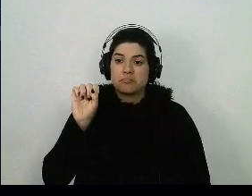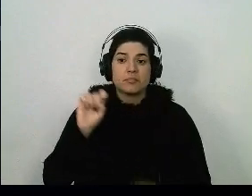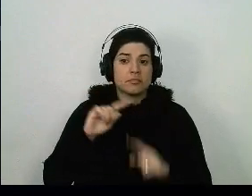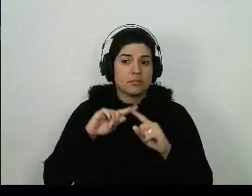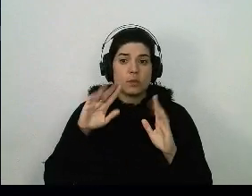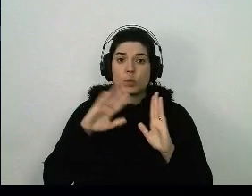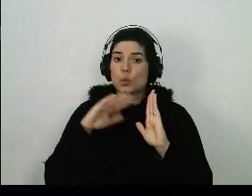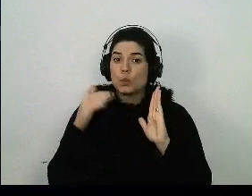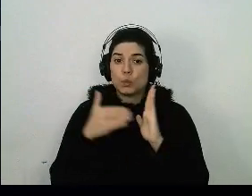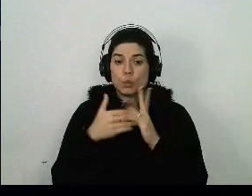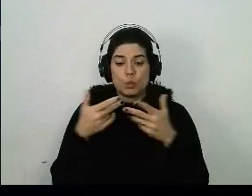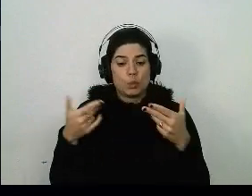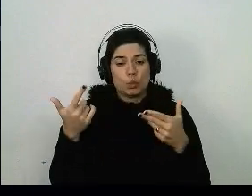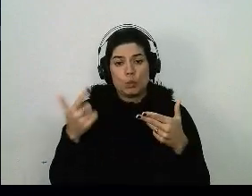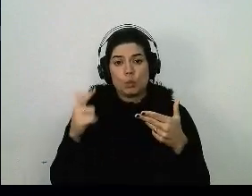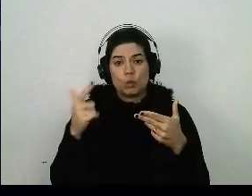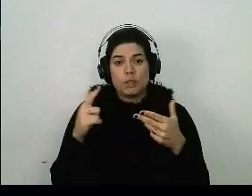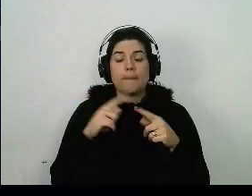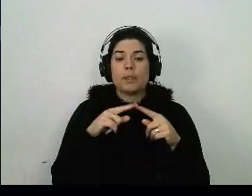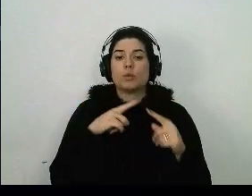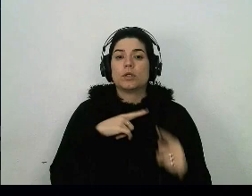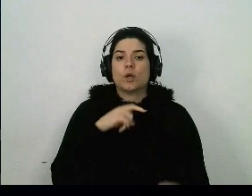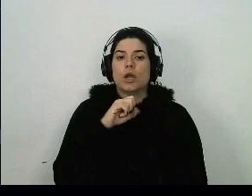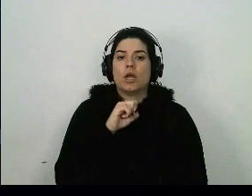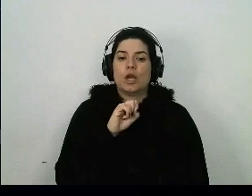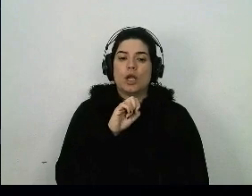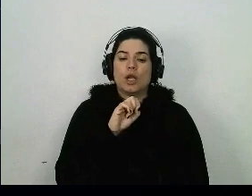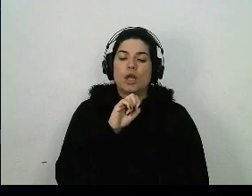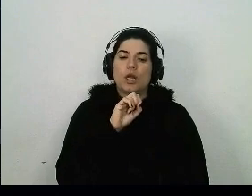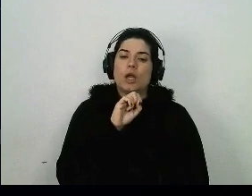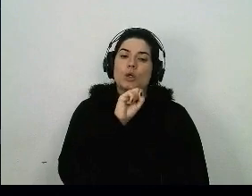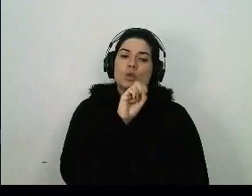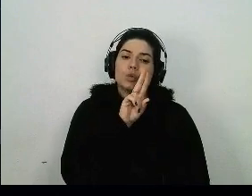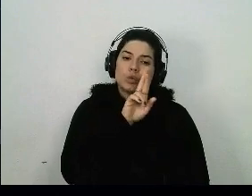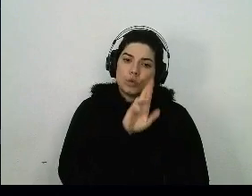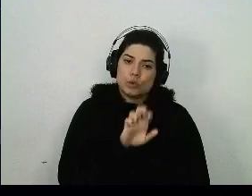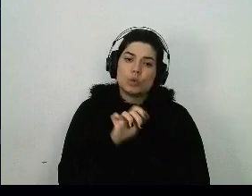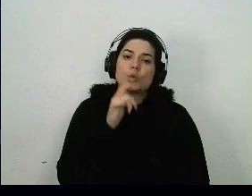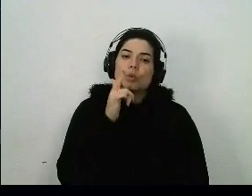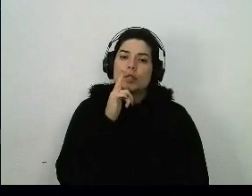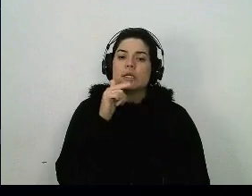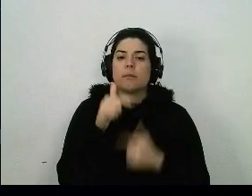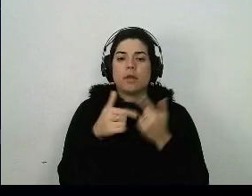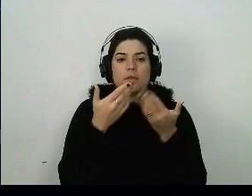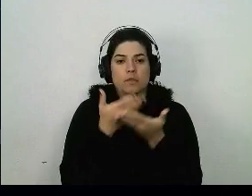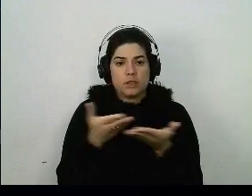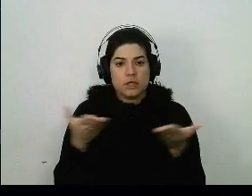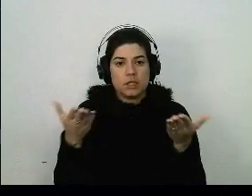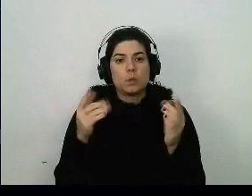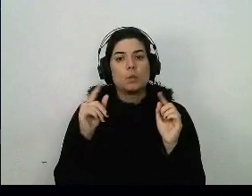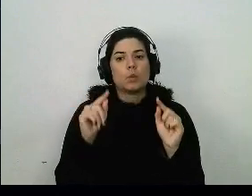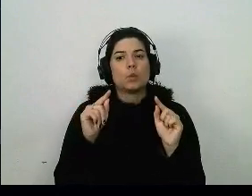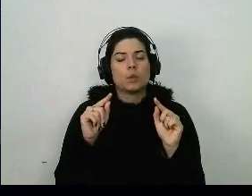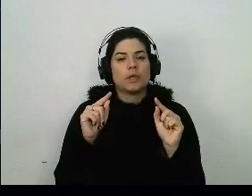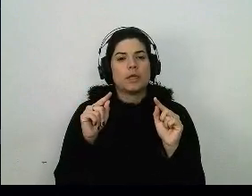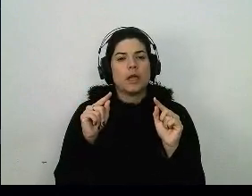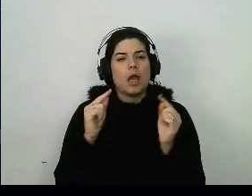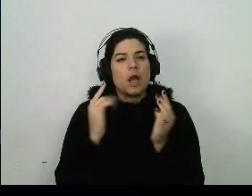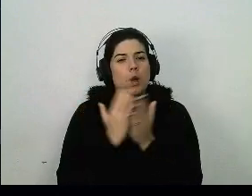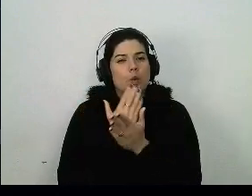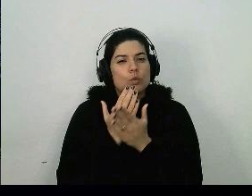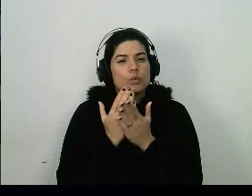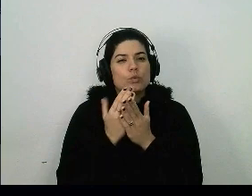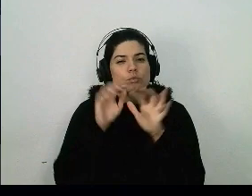AWS, mas eu tenho do Azure. Então, consigo trabalhar com vocês com alguns comandos, e eu já